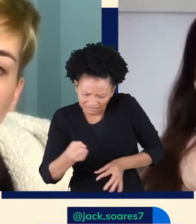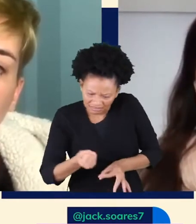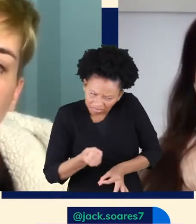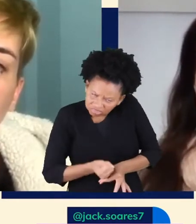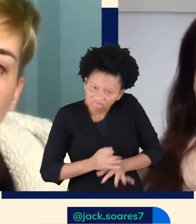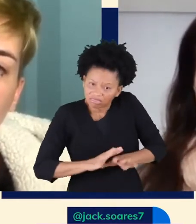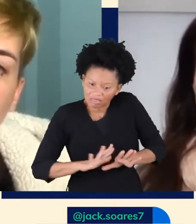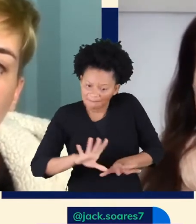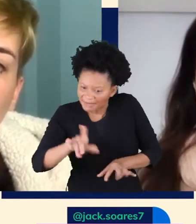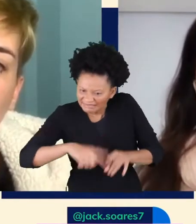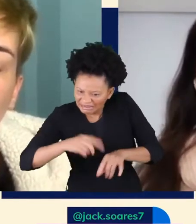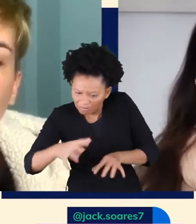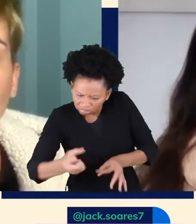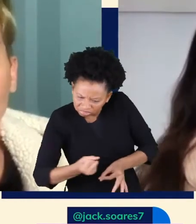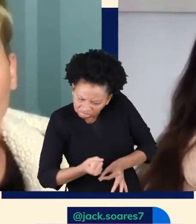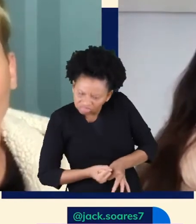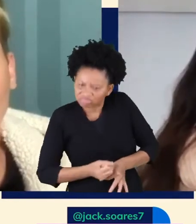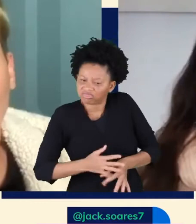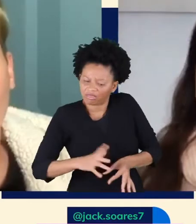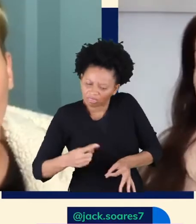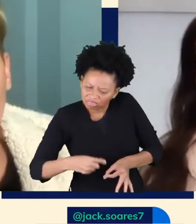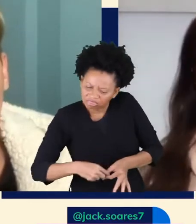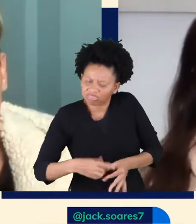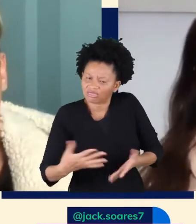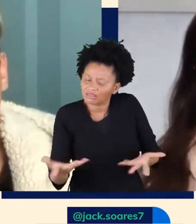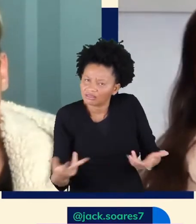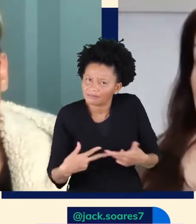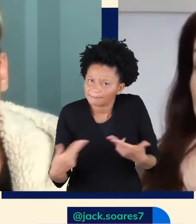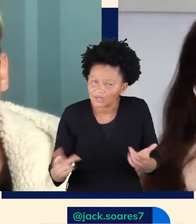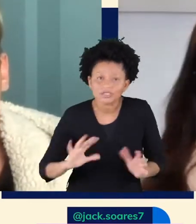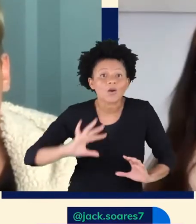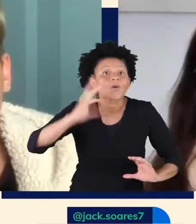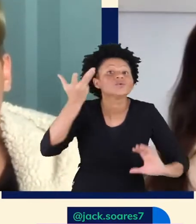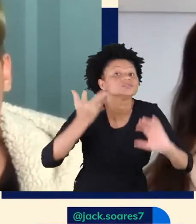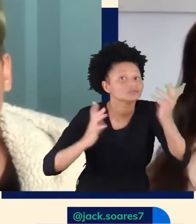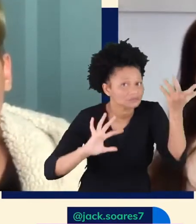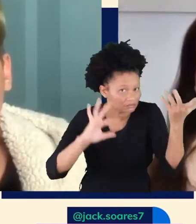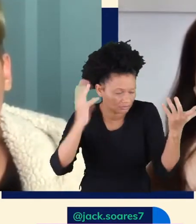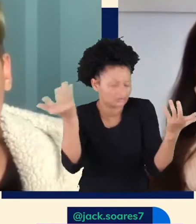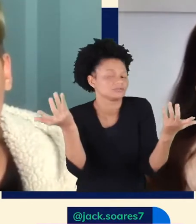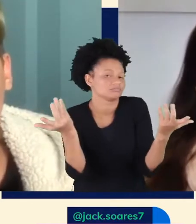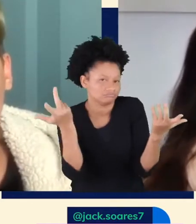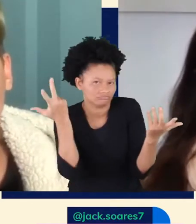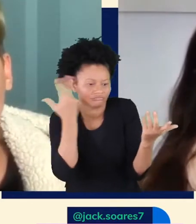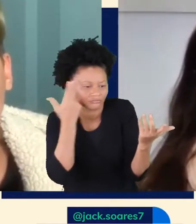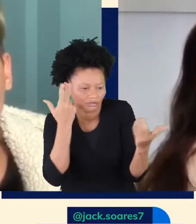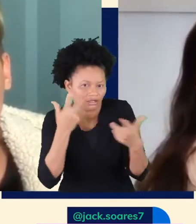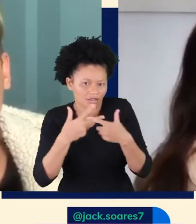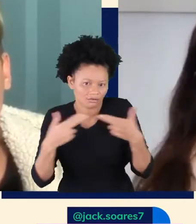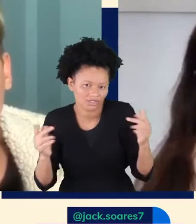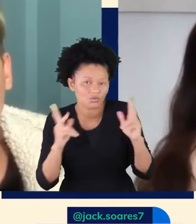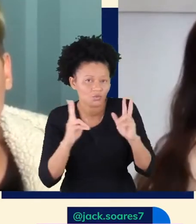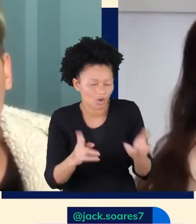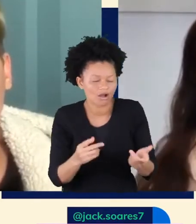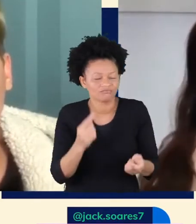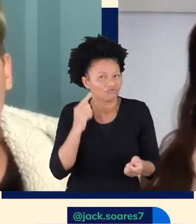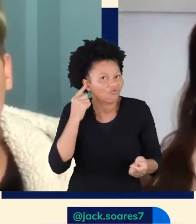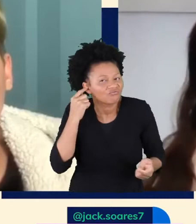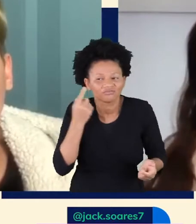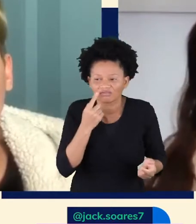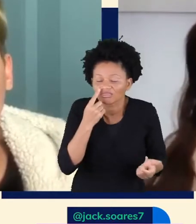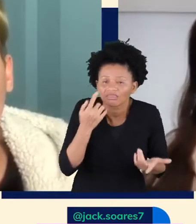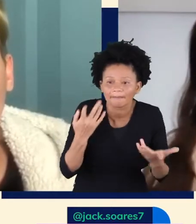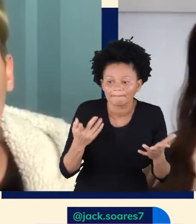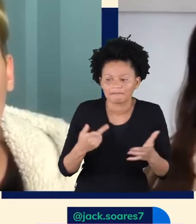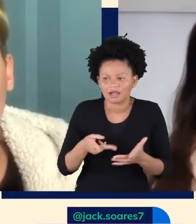mesmo sentindo dor. Uma brincadeirinha ou outra pode acontecer, um acidente de colocar alguma coisinha no bumbum. Isso aí acontece assim